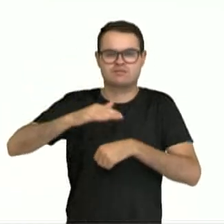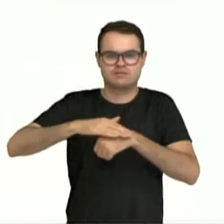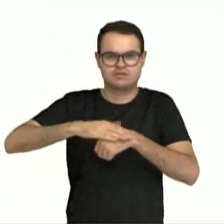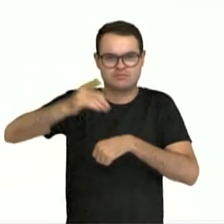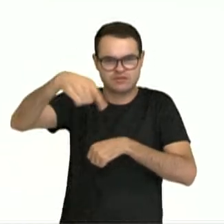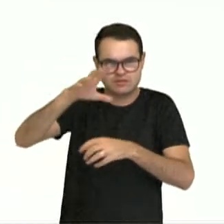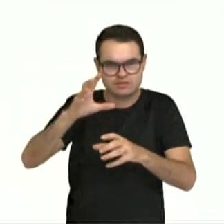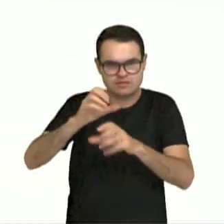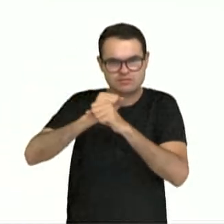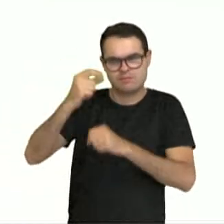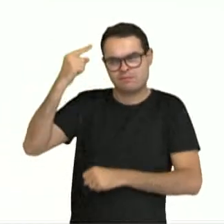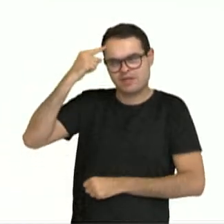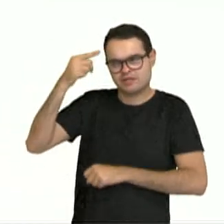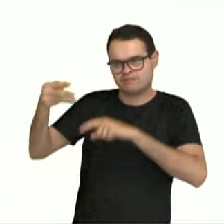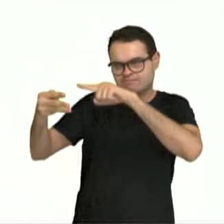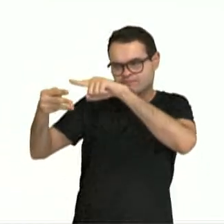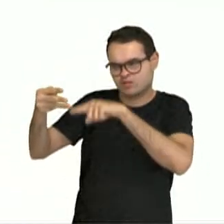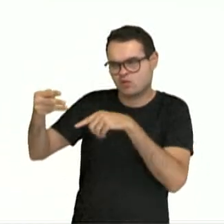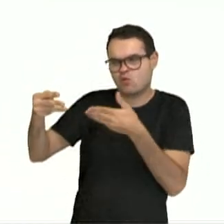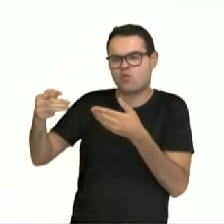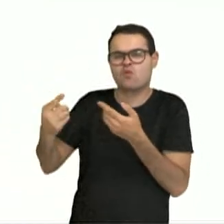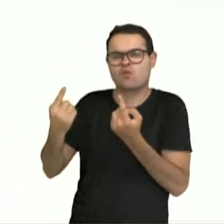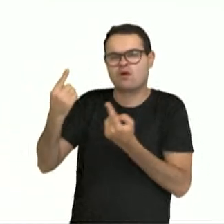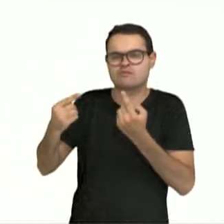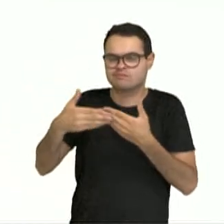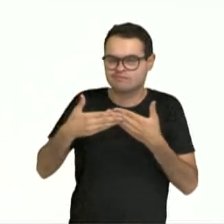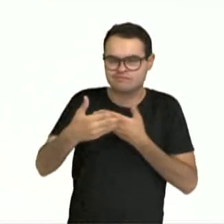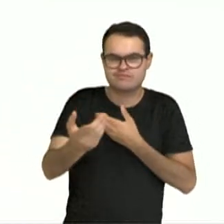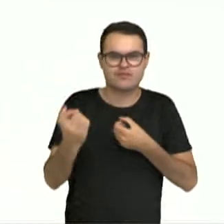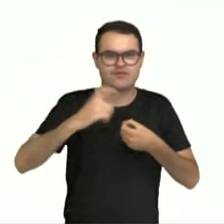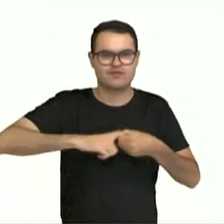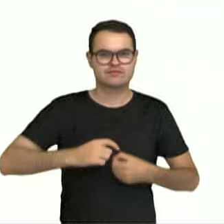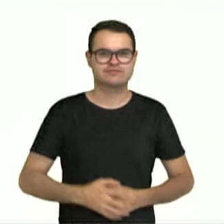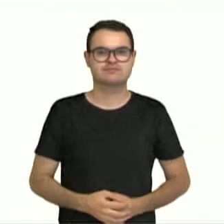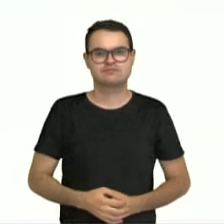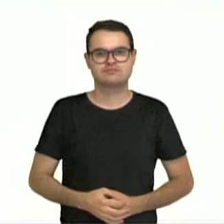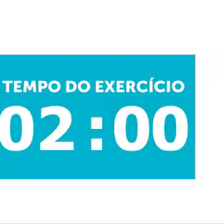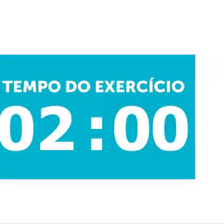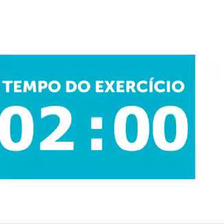calcularem, pensarem um pouco sobre essa situação e a gente já volta para conversar.